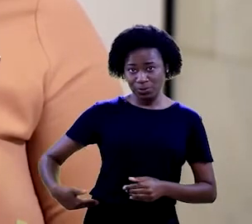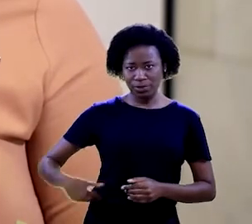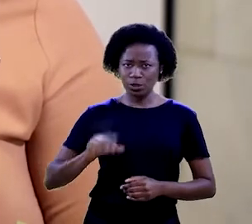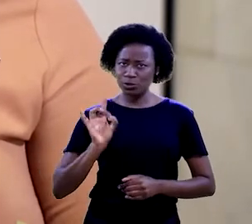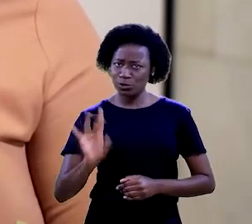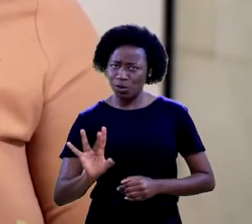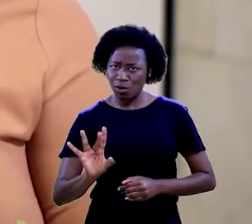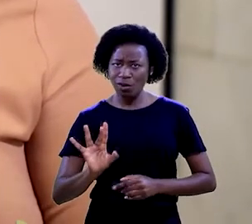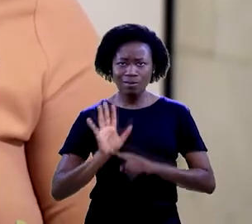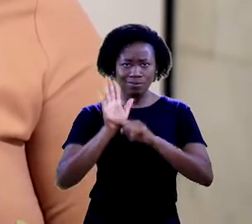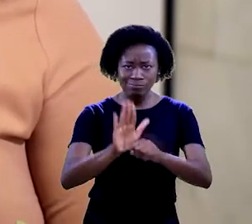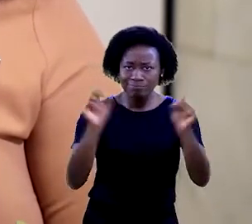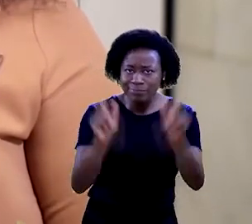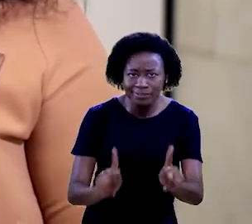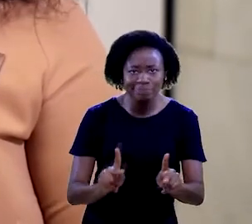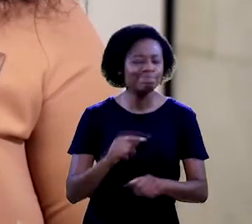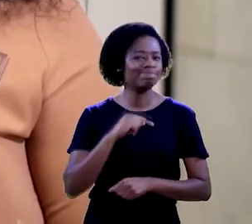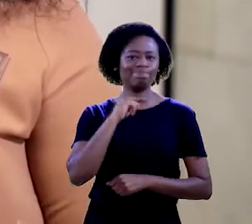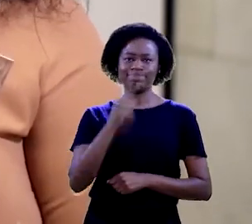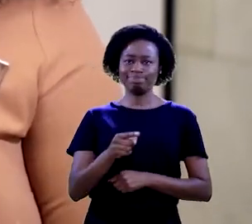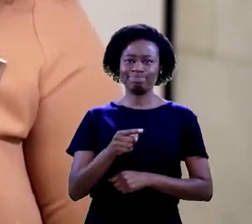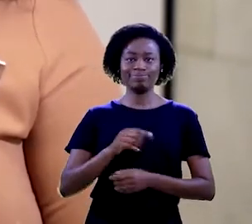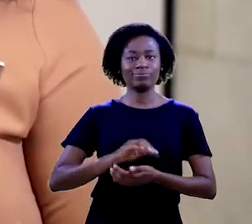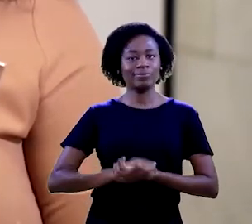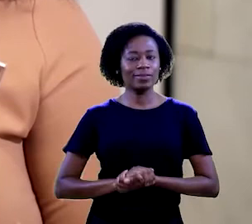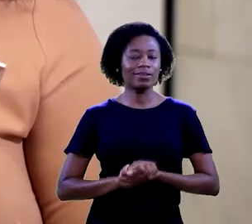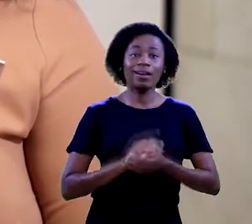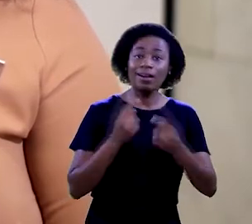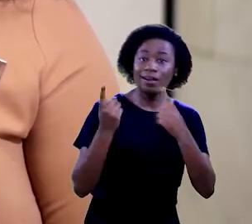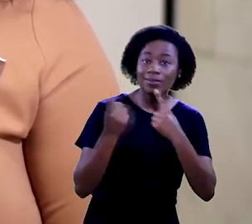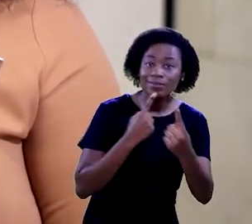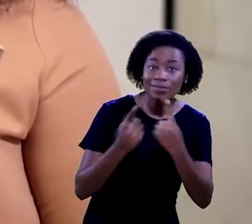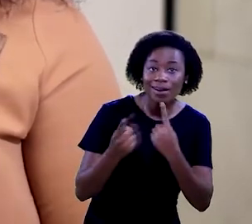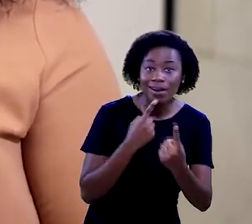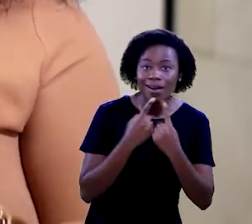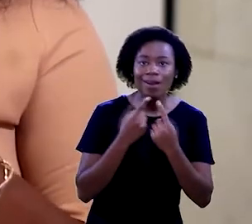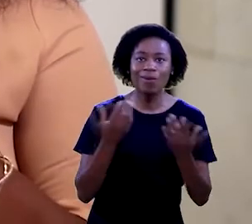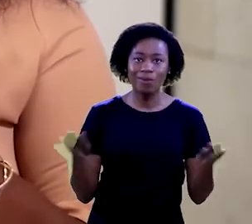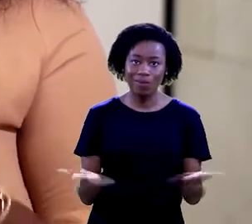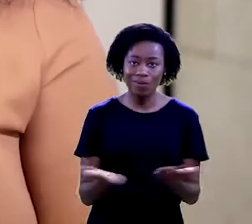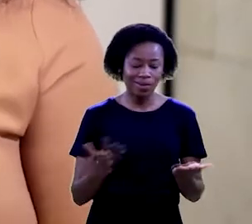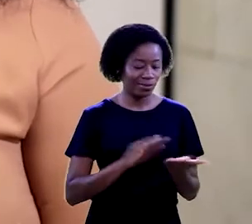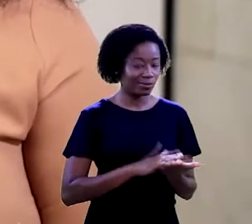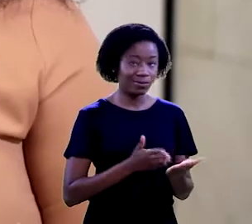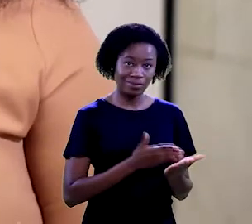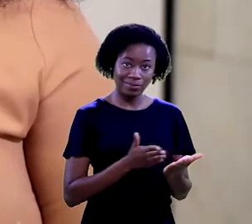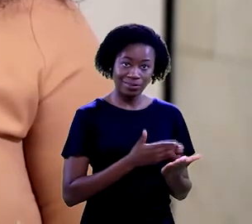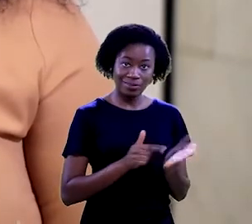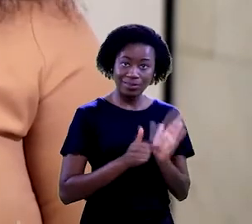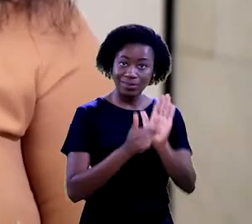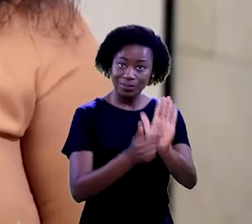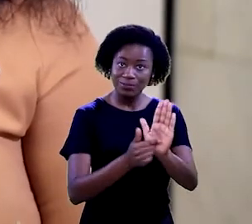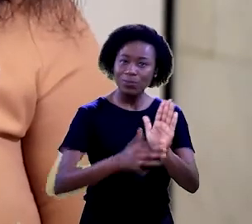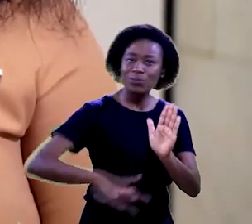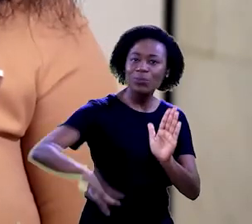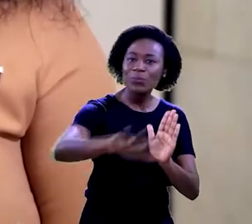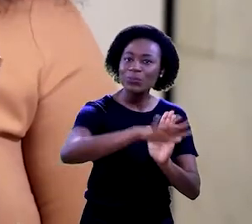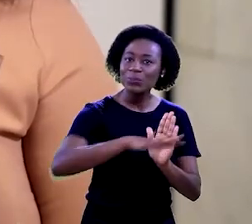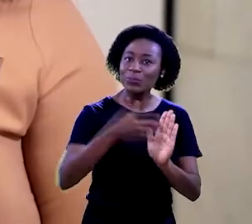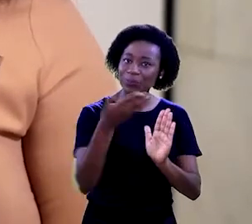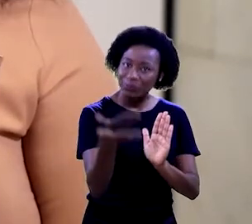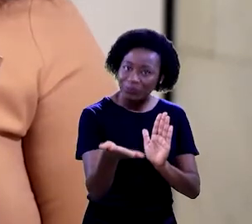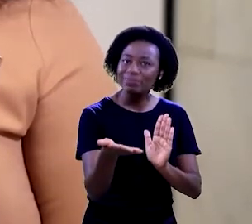não produz paz. E é esse diálogo que eu quero ter a partir desse livro com todos